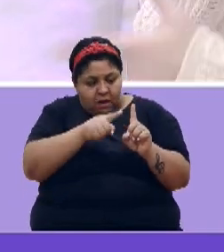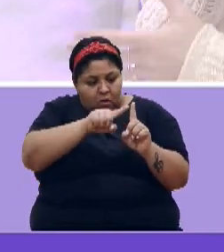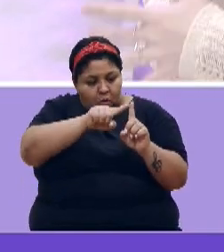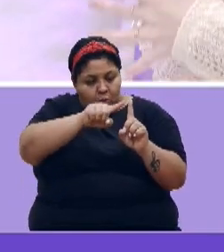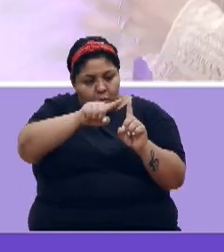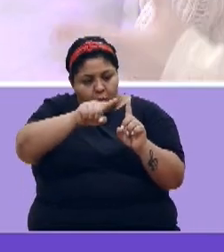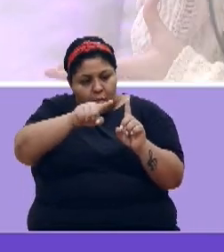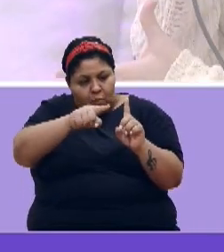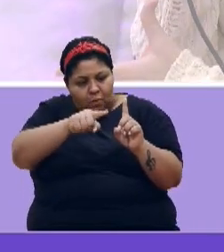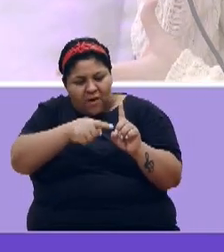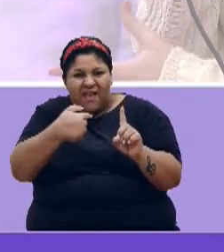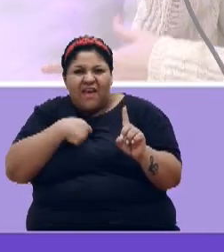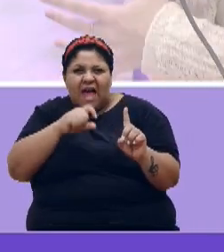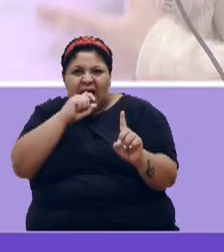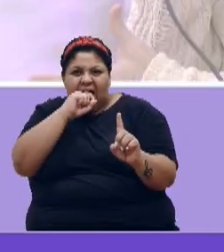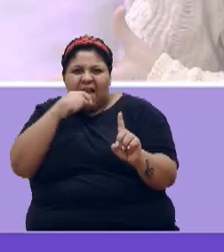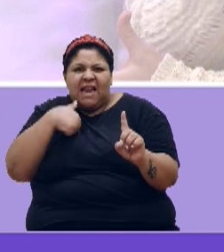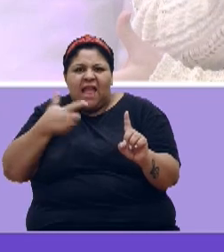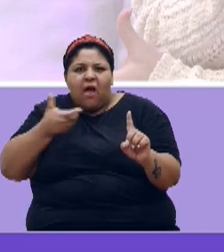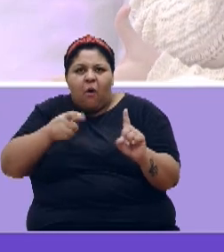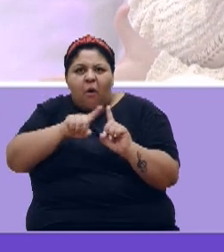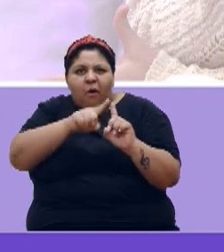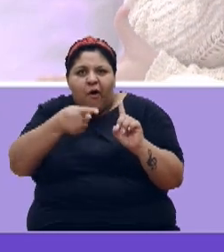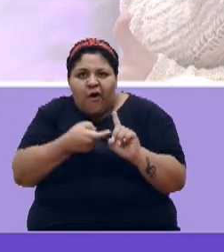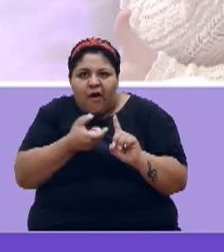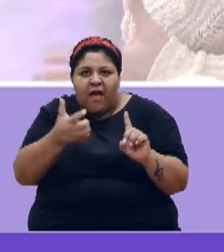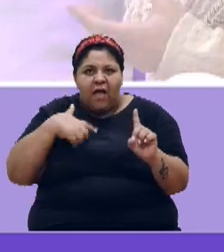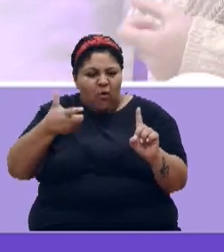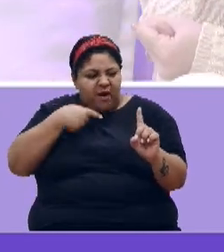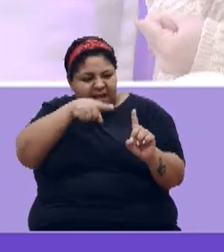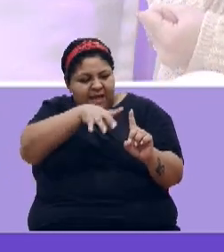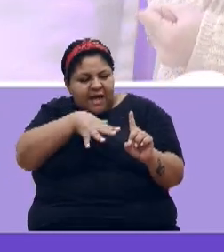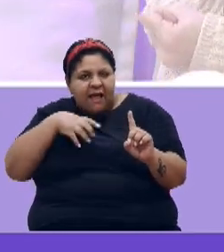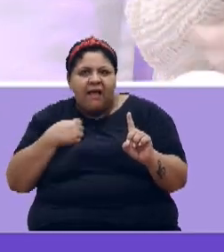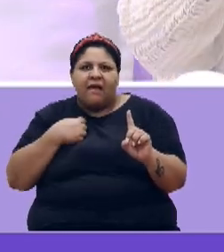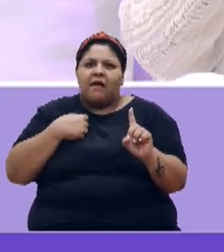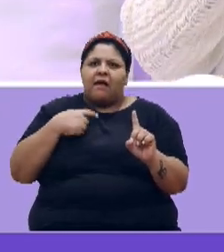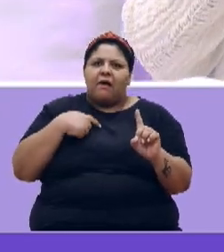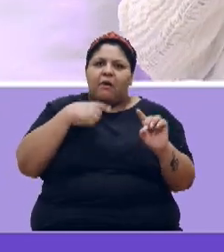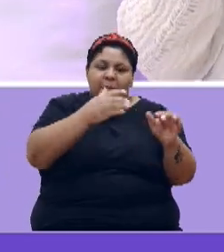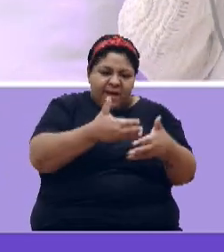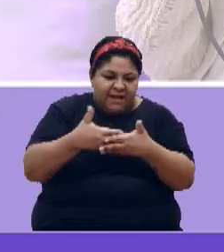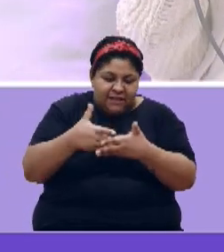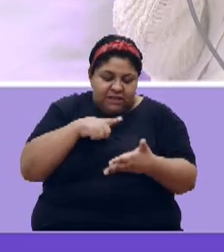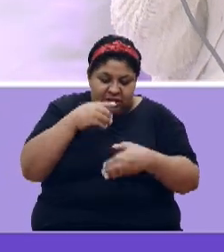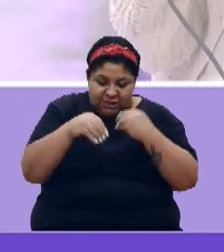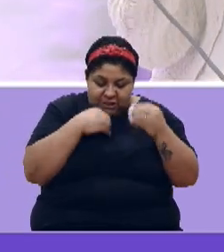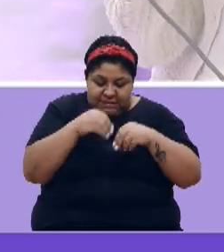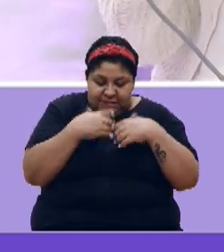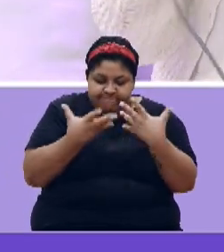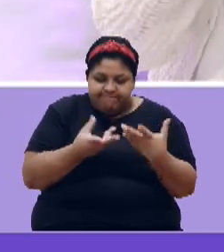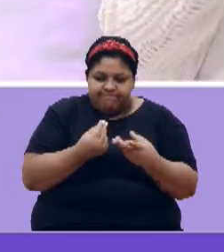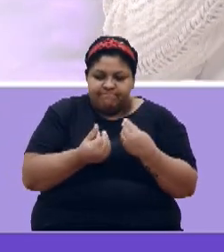Eu invejava, eu queria eu estar grávida, eu queria eu ter aquela criança. Eu pegava uma criança no colo, eu tinha sentimentos